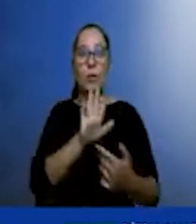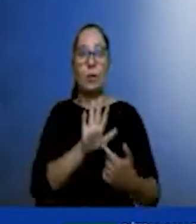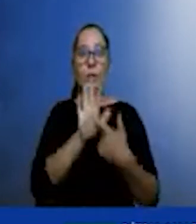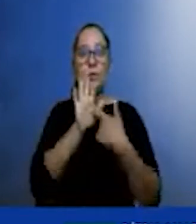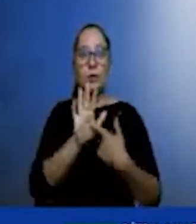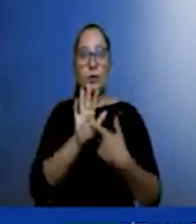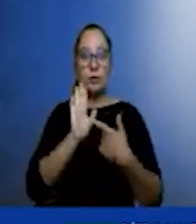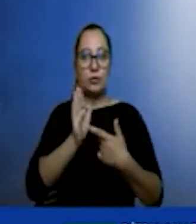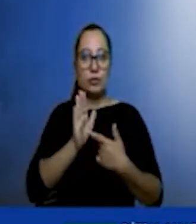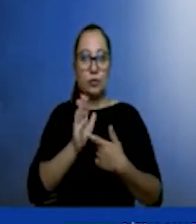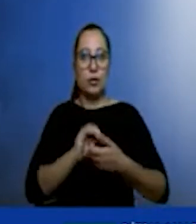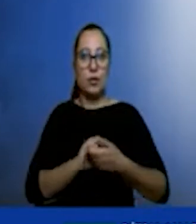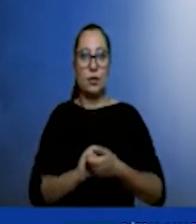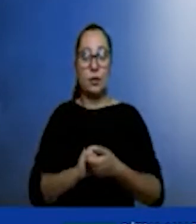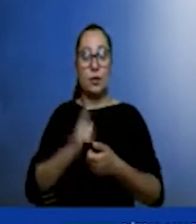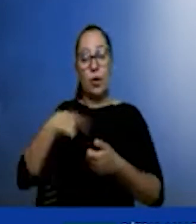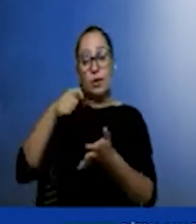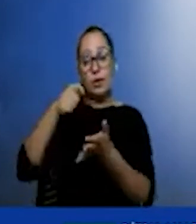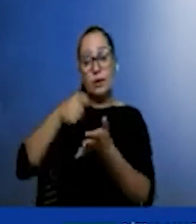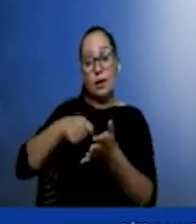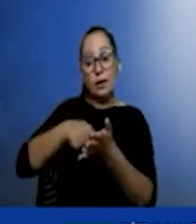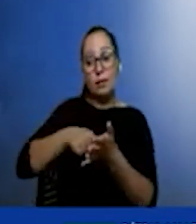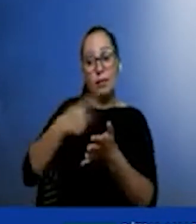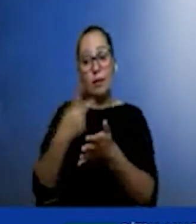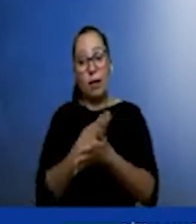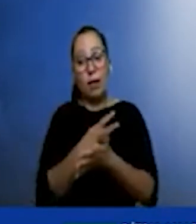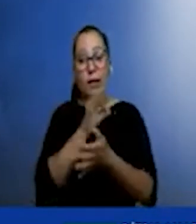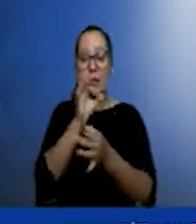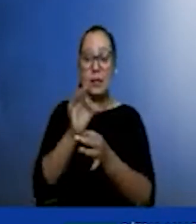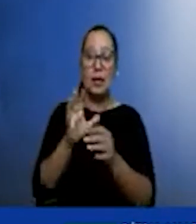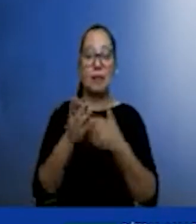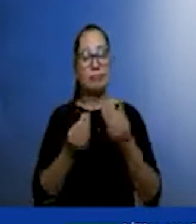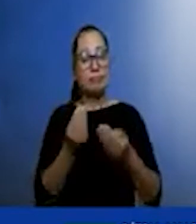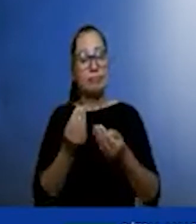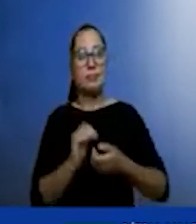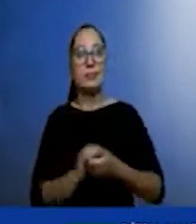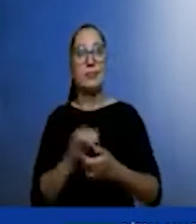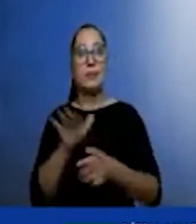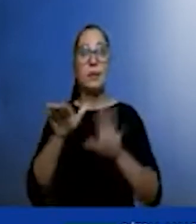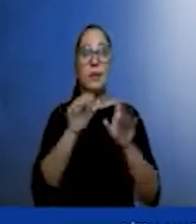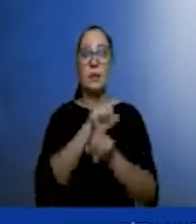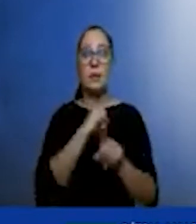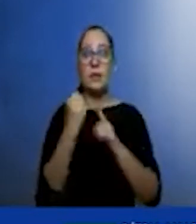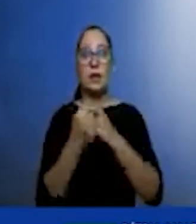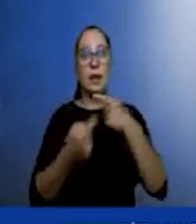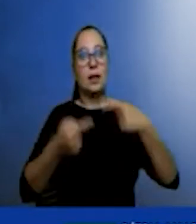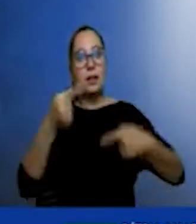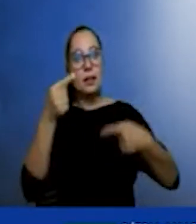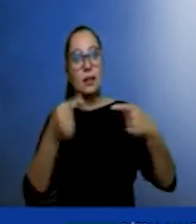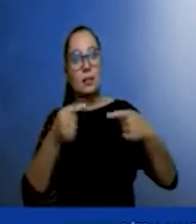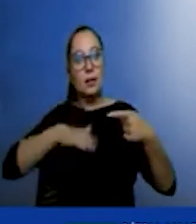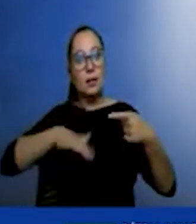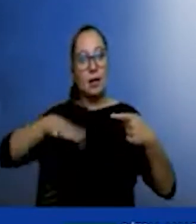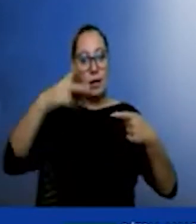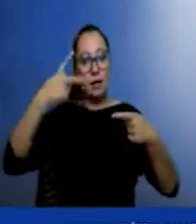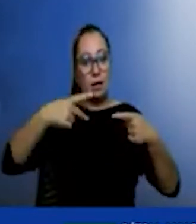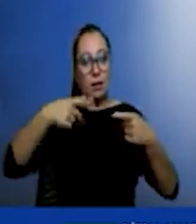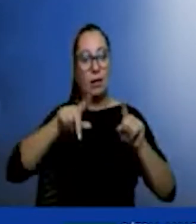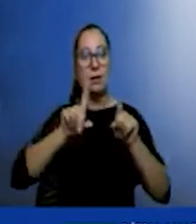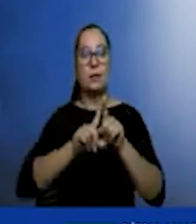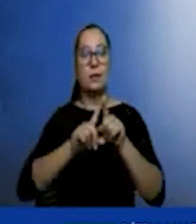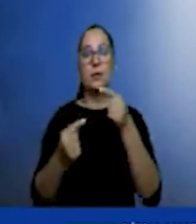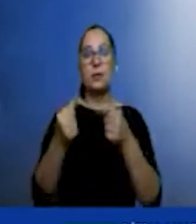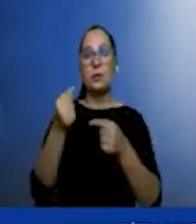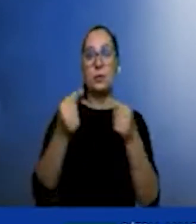ser por tentativa e erro. Então, trazer a sociedade para o debate em espaços como esse, em espaços de discussão, como a